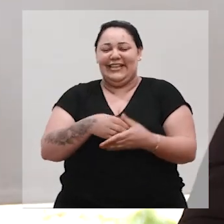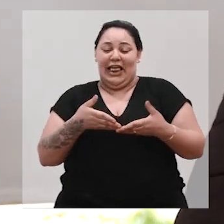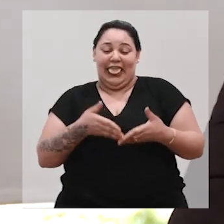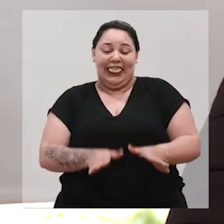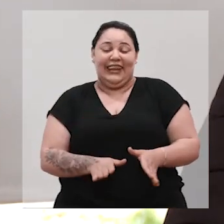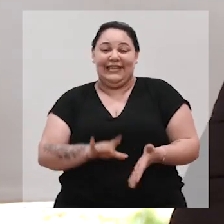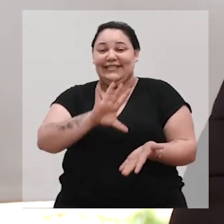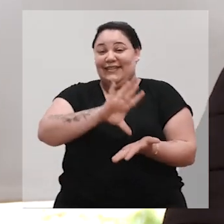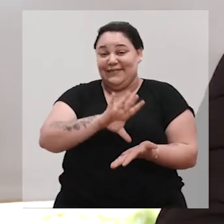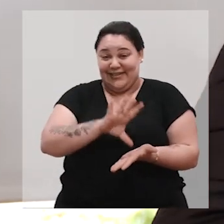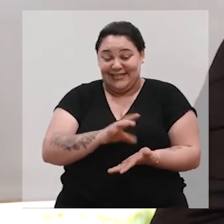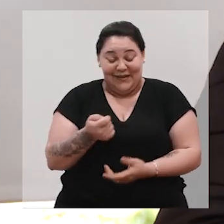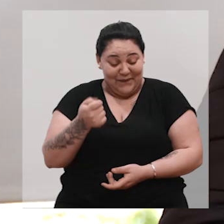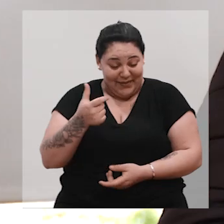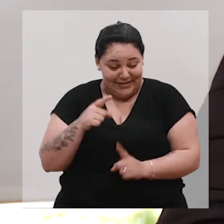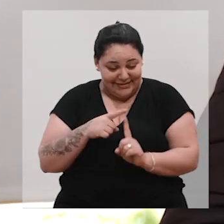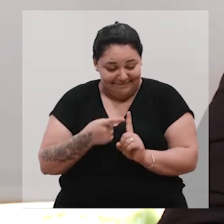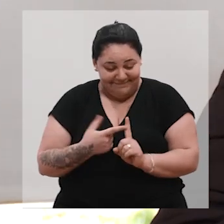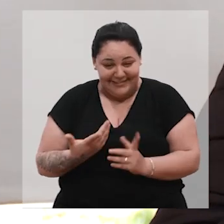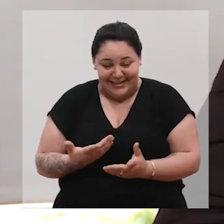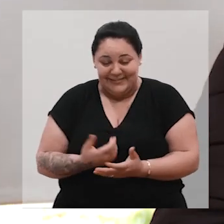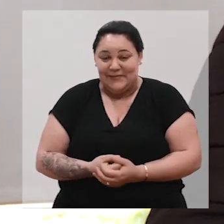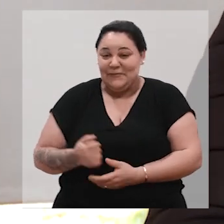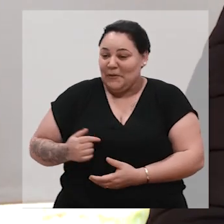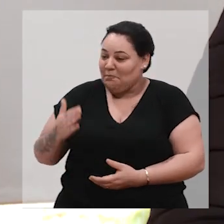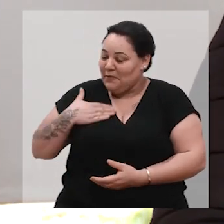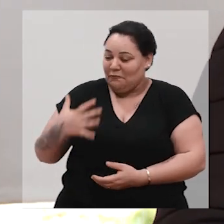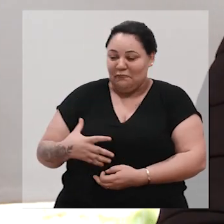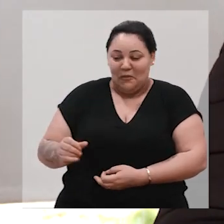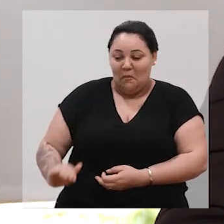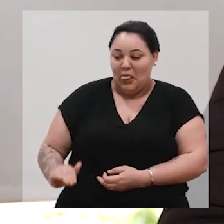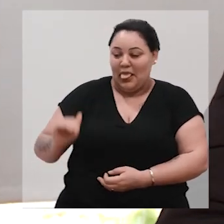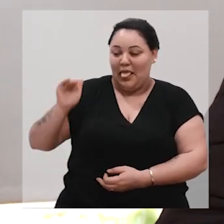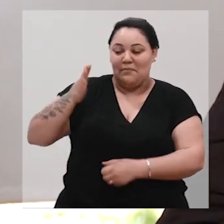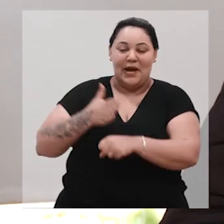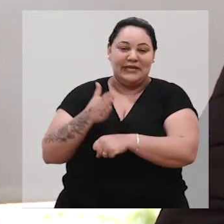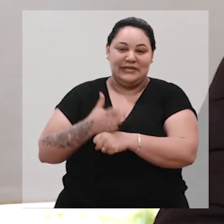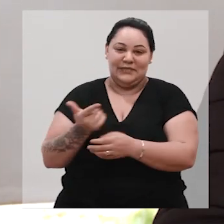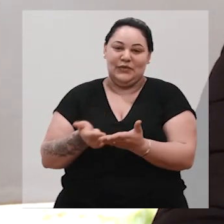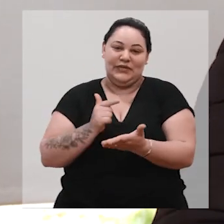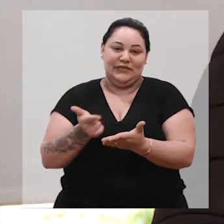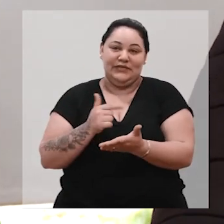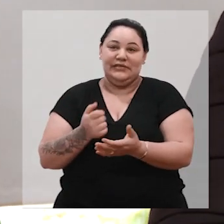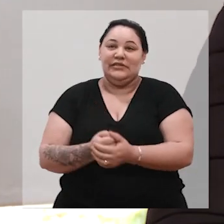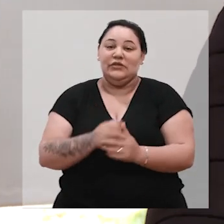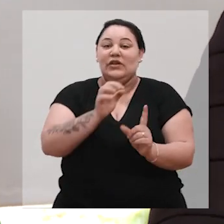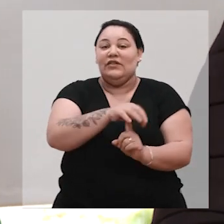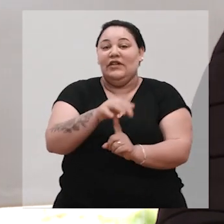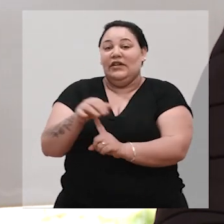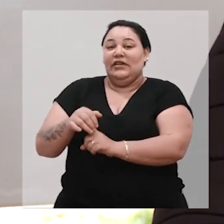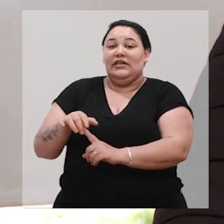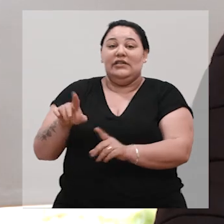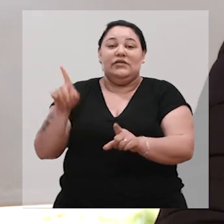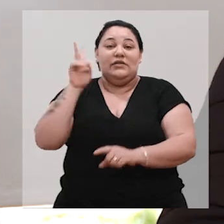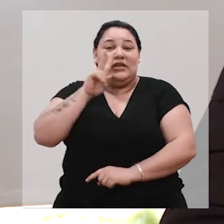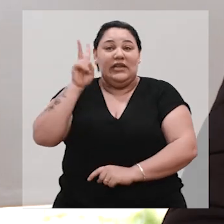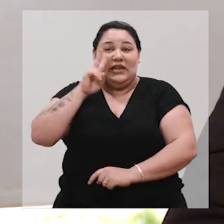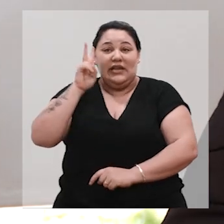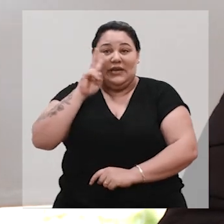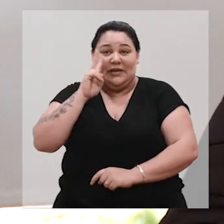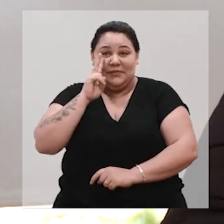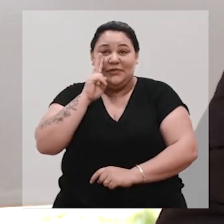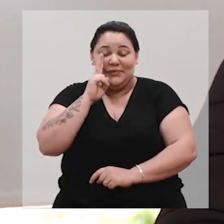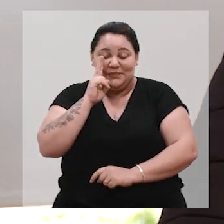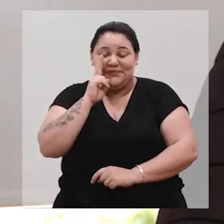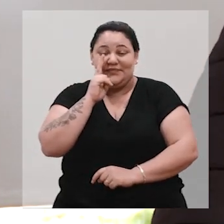da praça, né? Então, desde pequenininho ele sempre vem. Então, cada feira que eu venho aqui, eu tenho uma